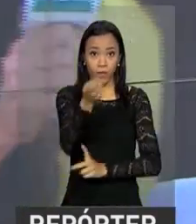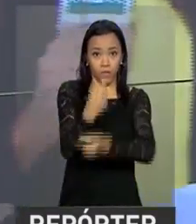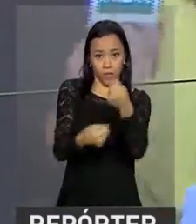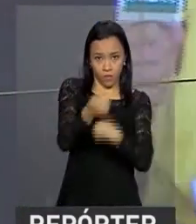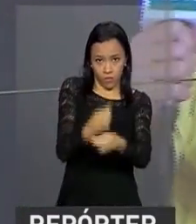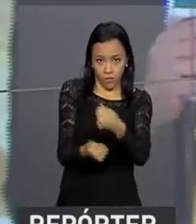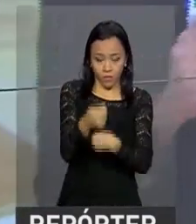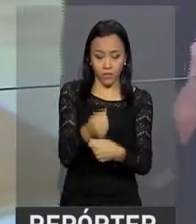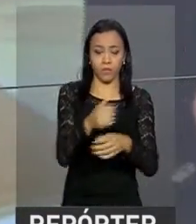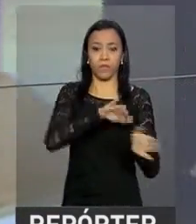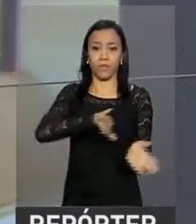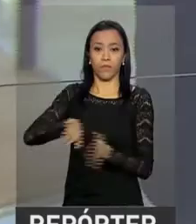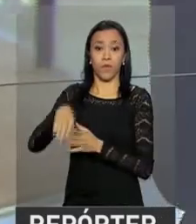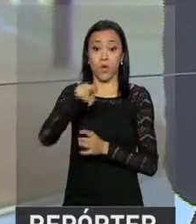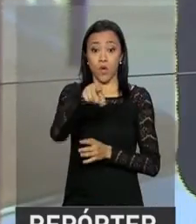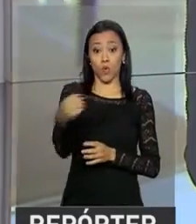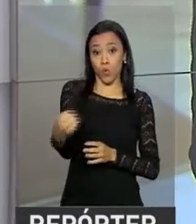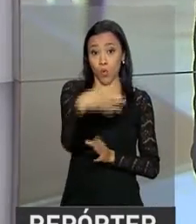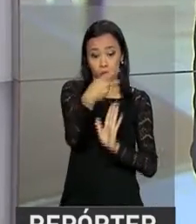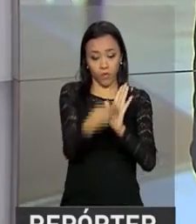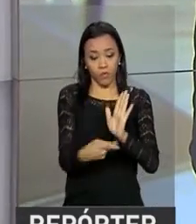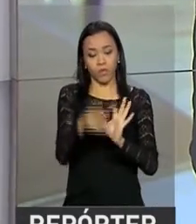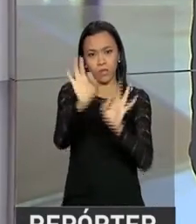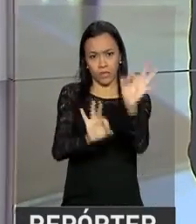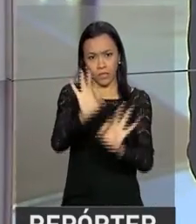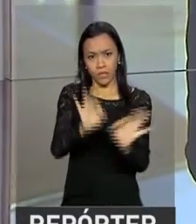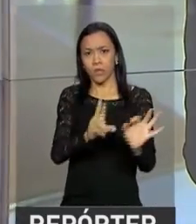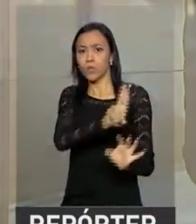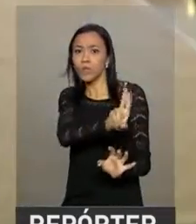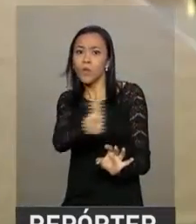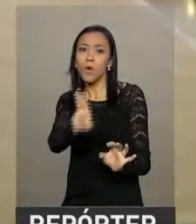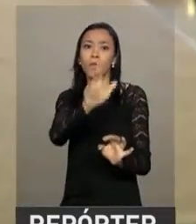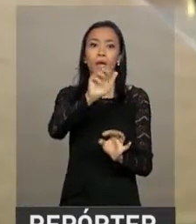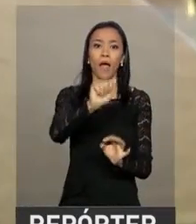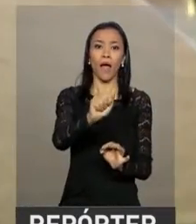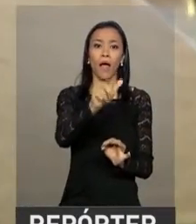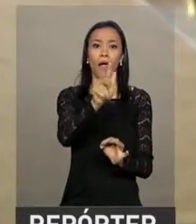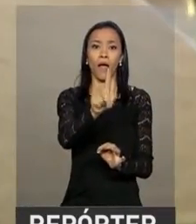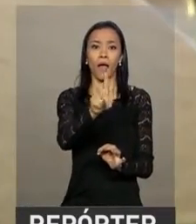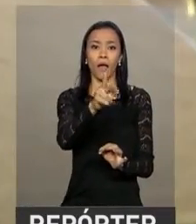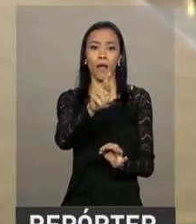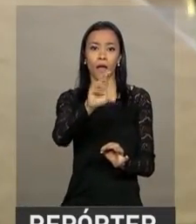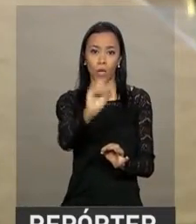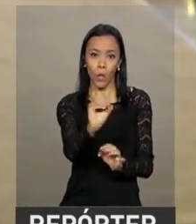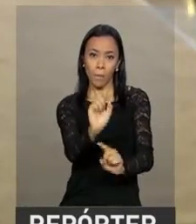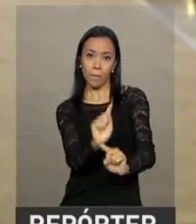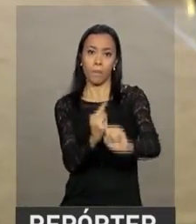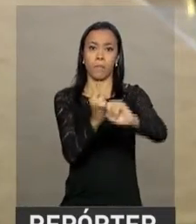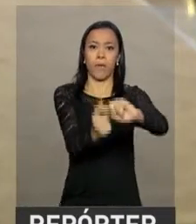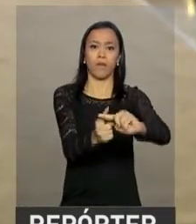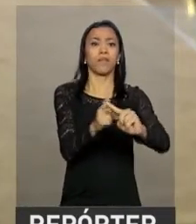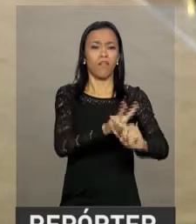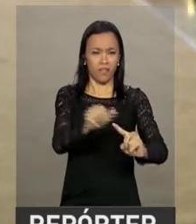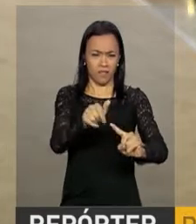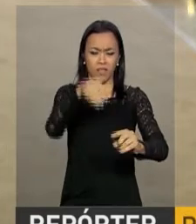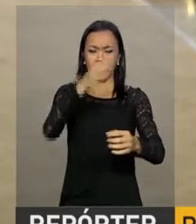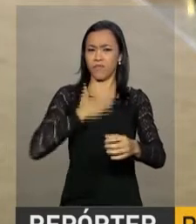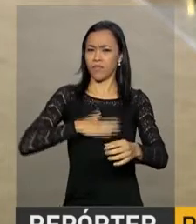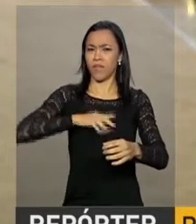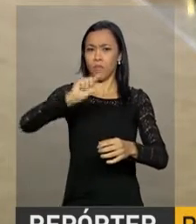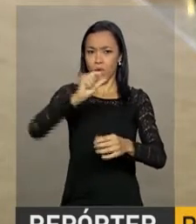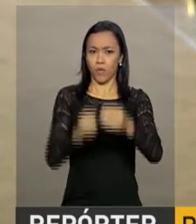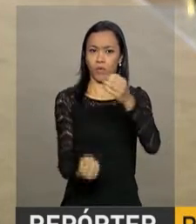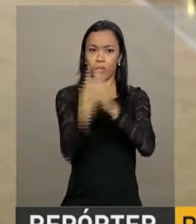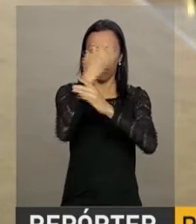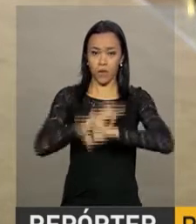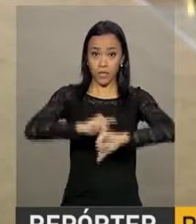Oi Renata o nome desse novo plano é agromais ele vai ser lançado a partir das 11horas aqui no salão nobre do Palácio